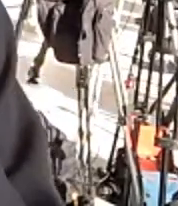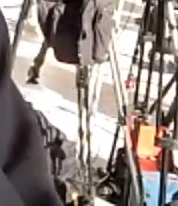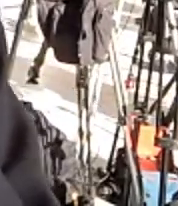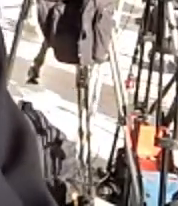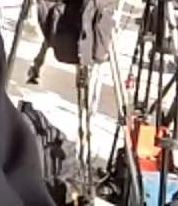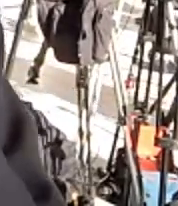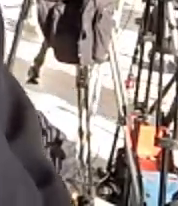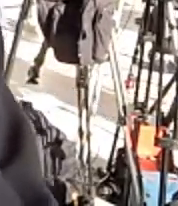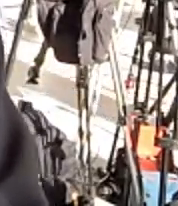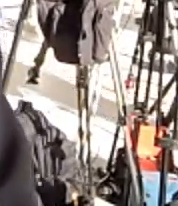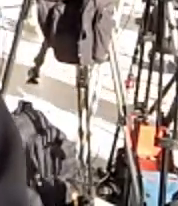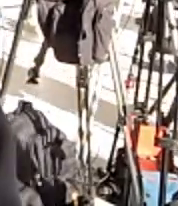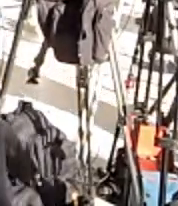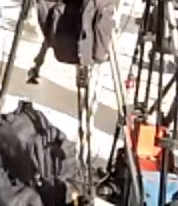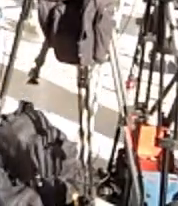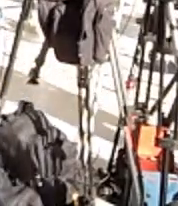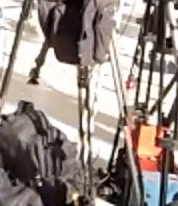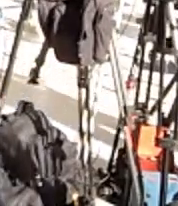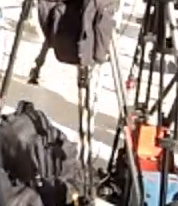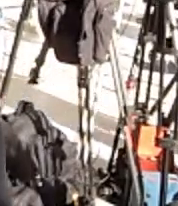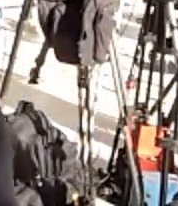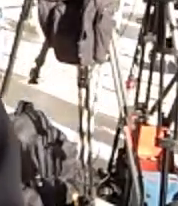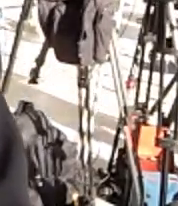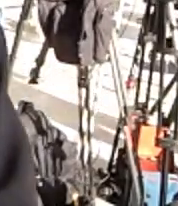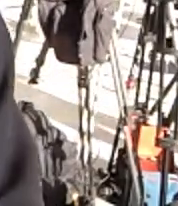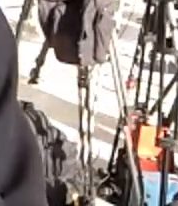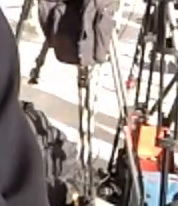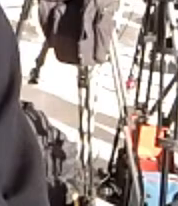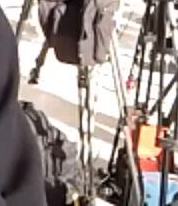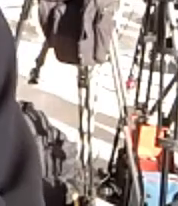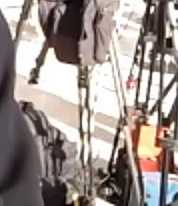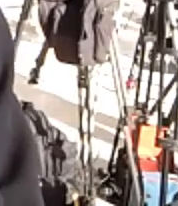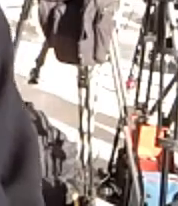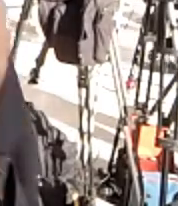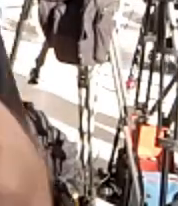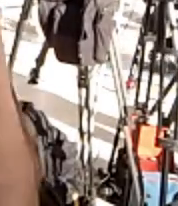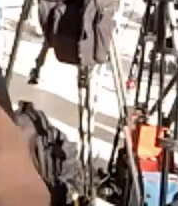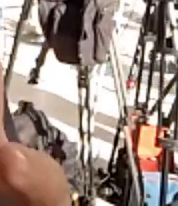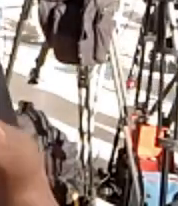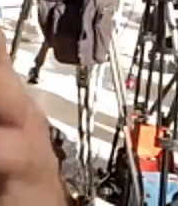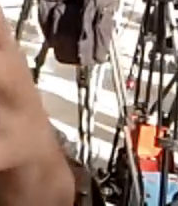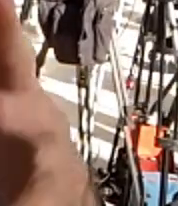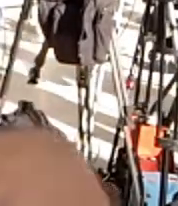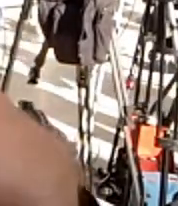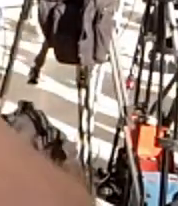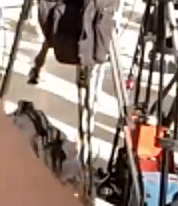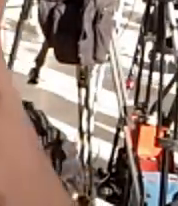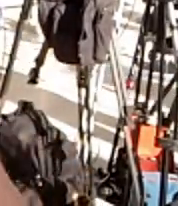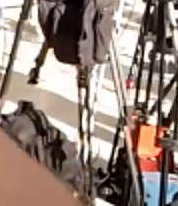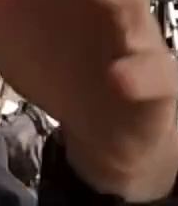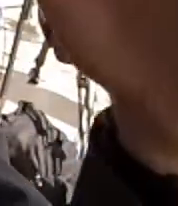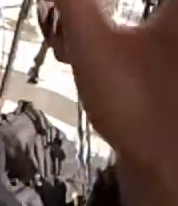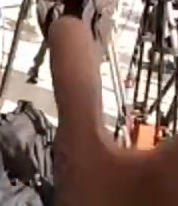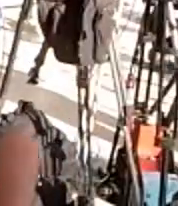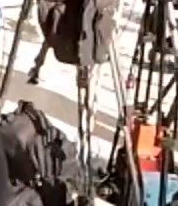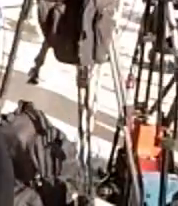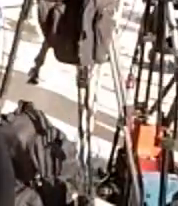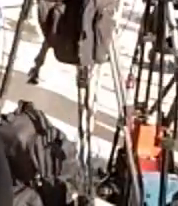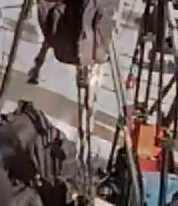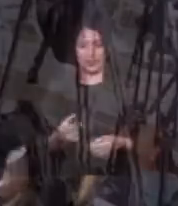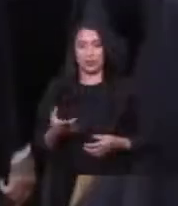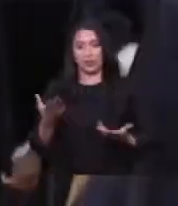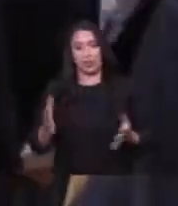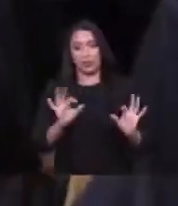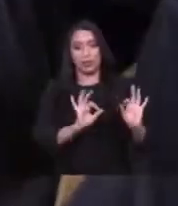o Cristiano zaninha não localizei mas certamente está ali também para tomar posse Na verdade acho que existe uma um ritual que ele é